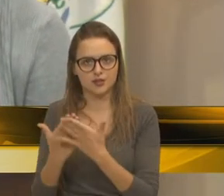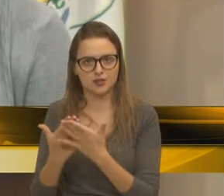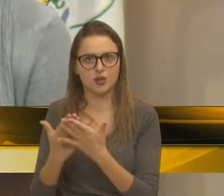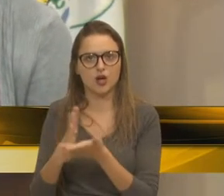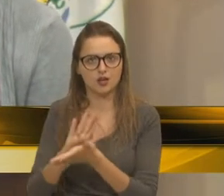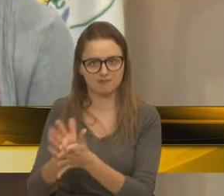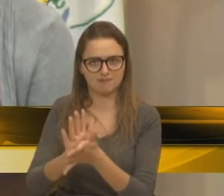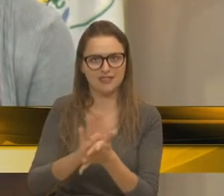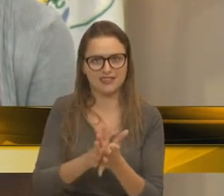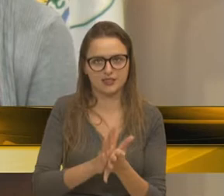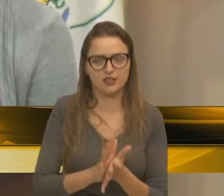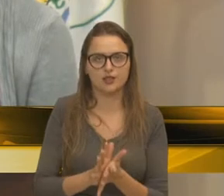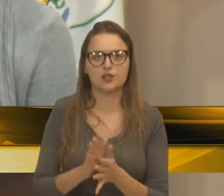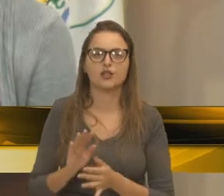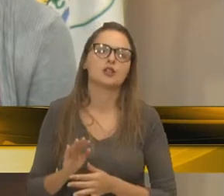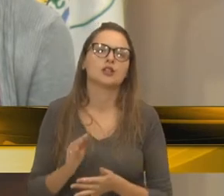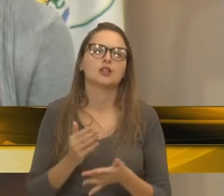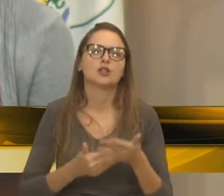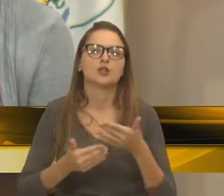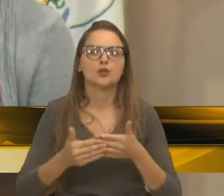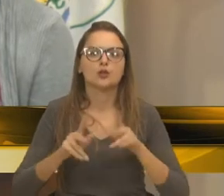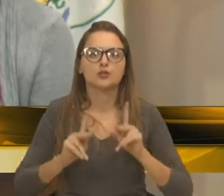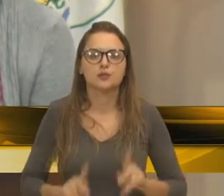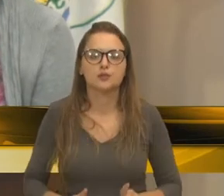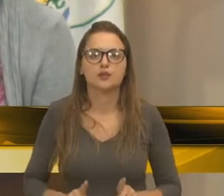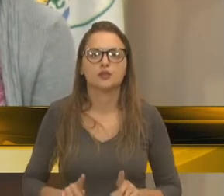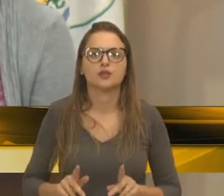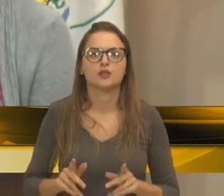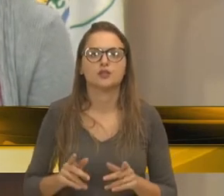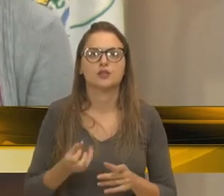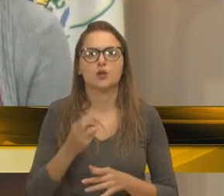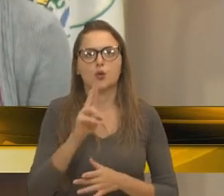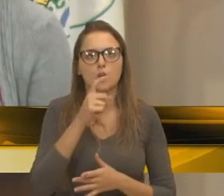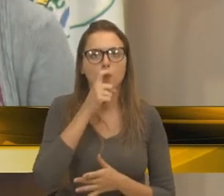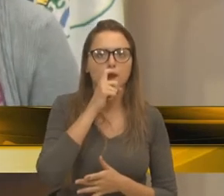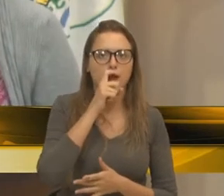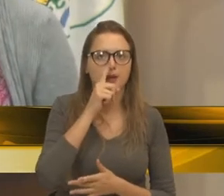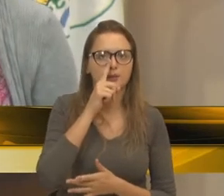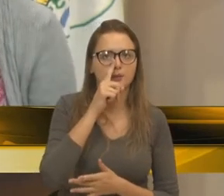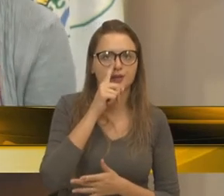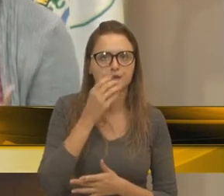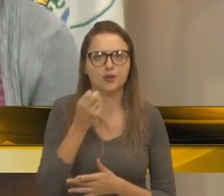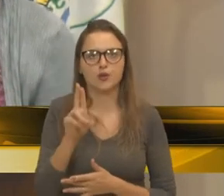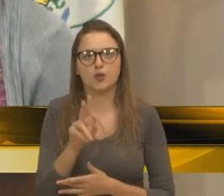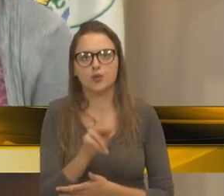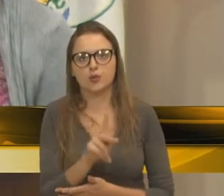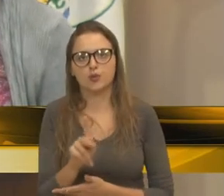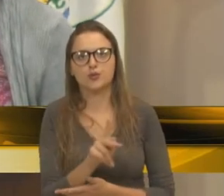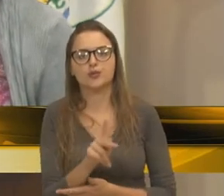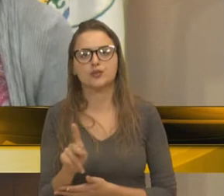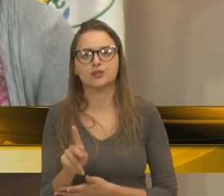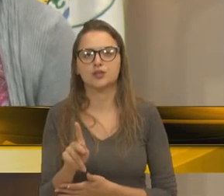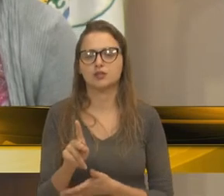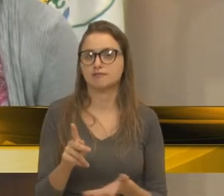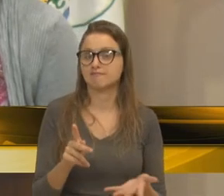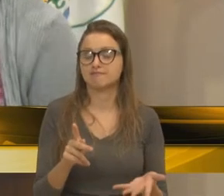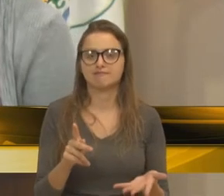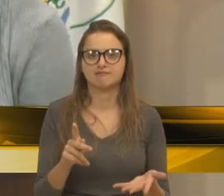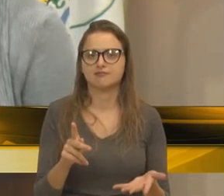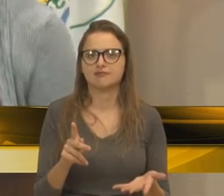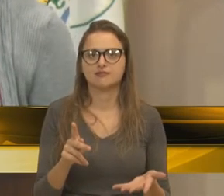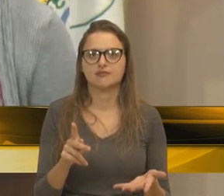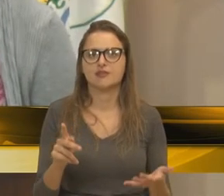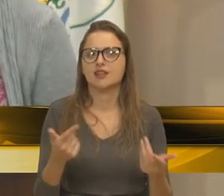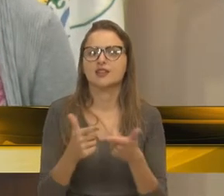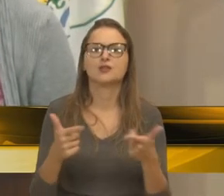claro que todo mundo que ou é pai, ou é mãe, ou professor, acho que não teve